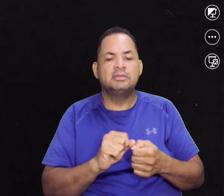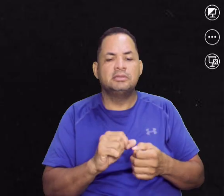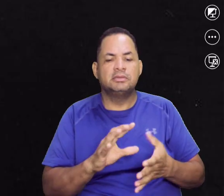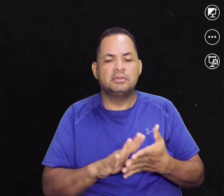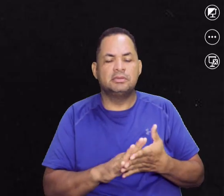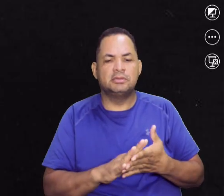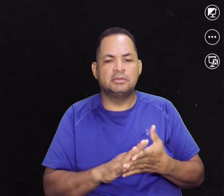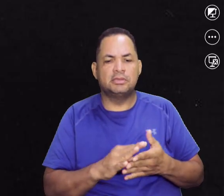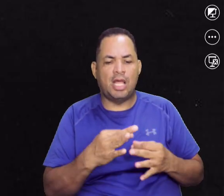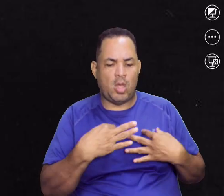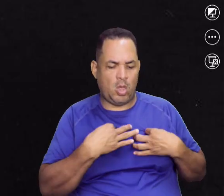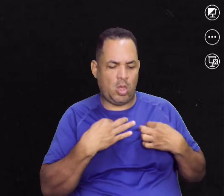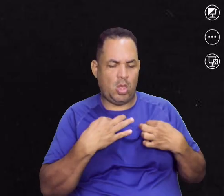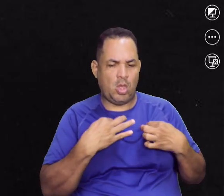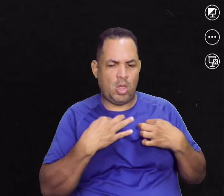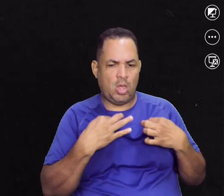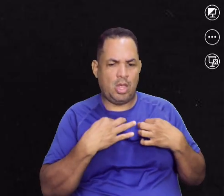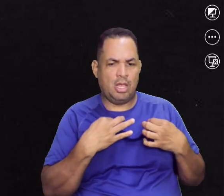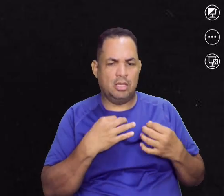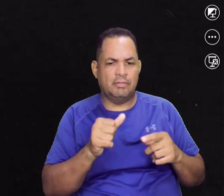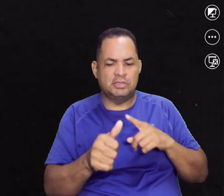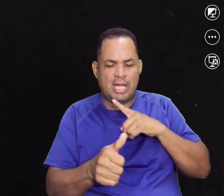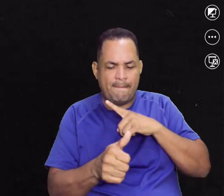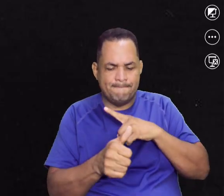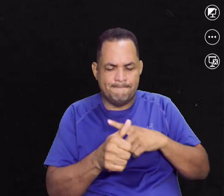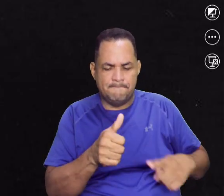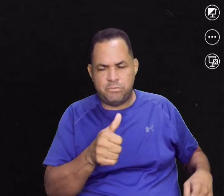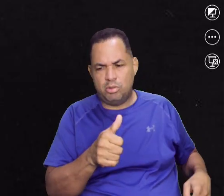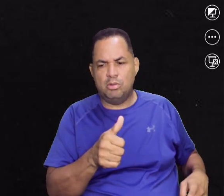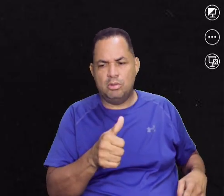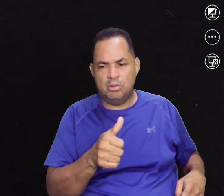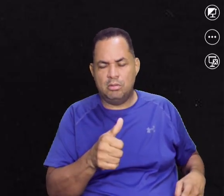tecido. Então, as pessoas eram mutiladas